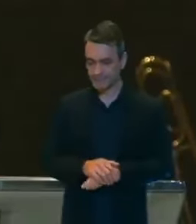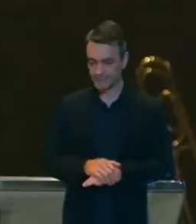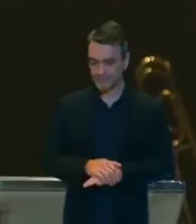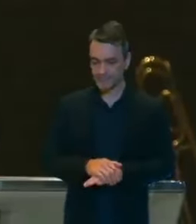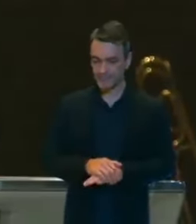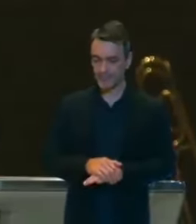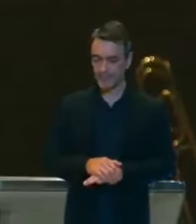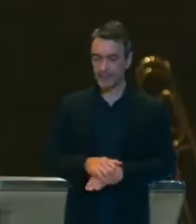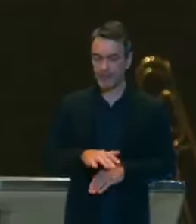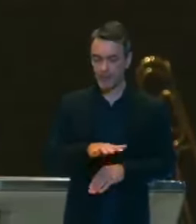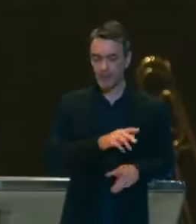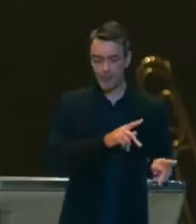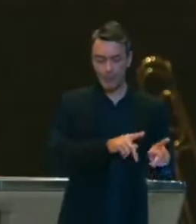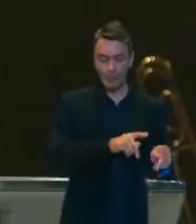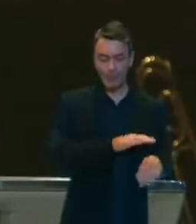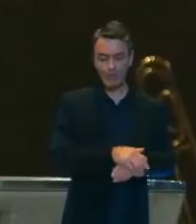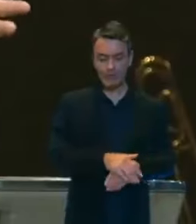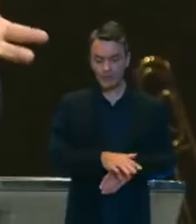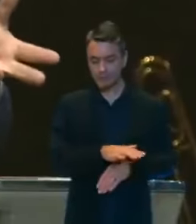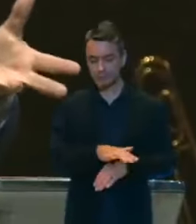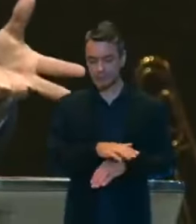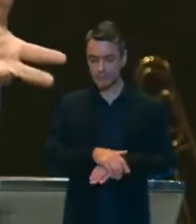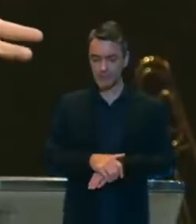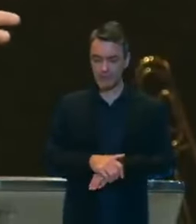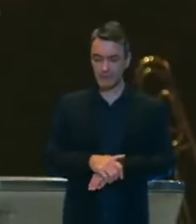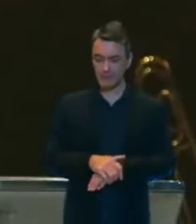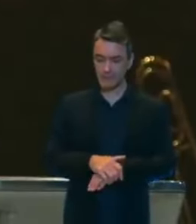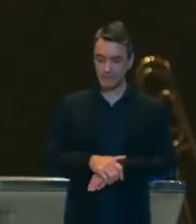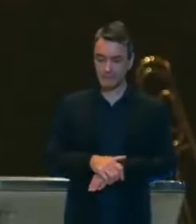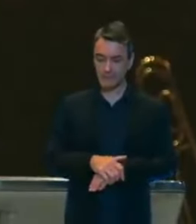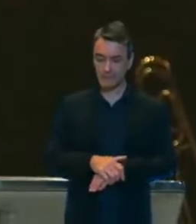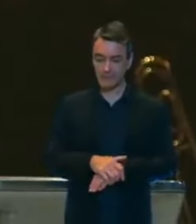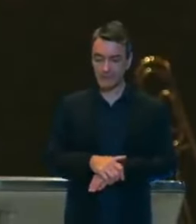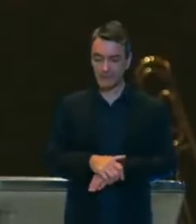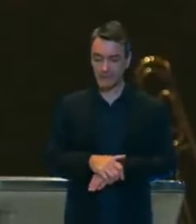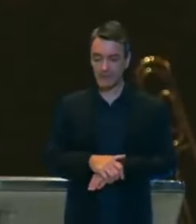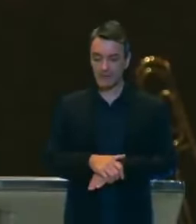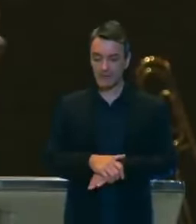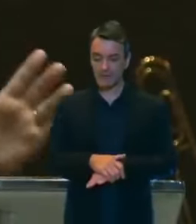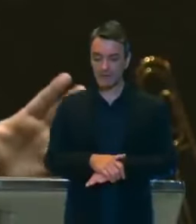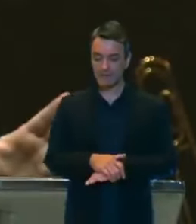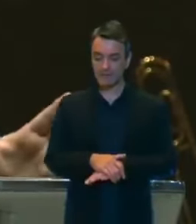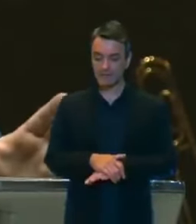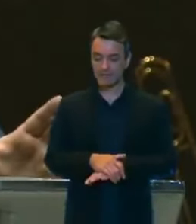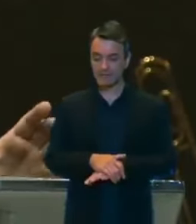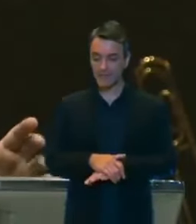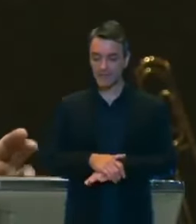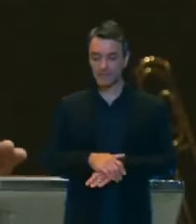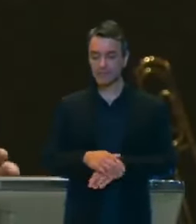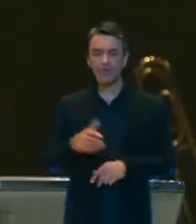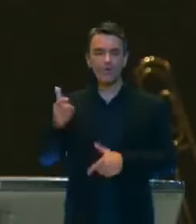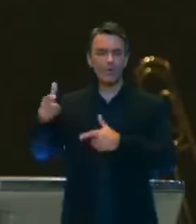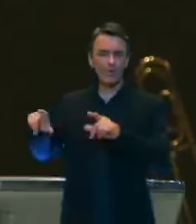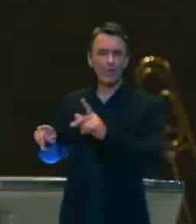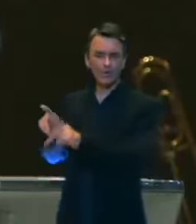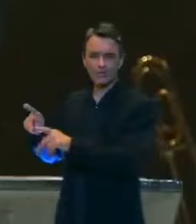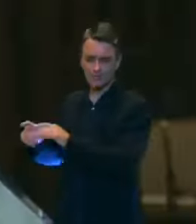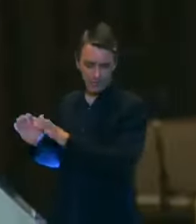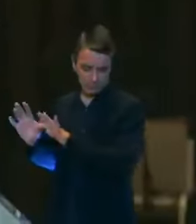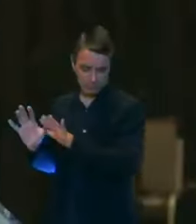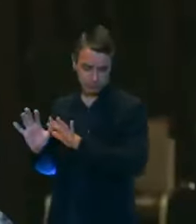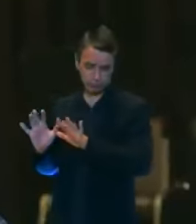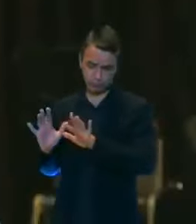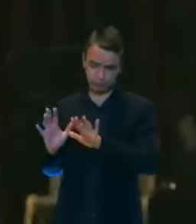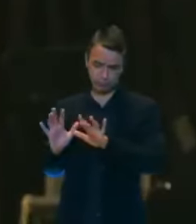Eles estão numa condição de praticamente serem dominados em breve. Ele está preso. E aí Deus